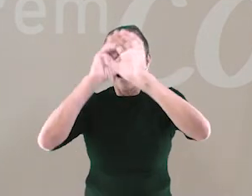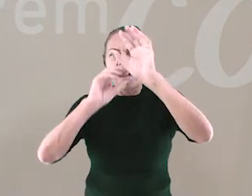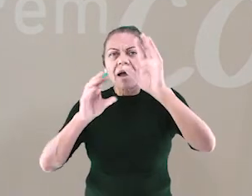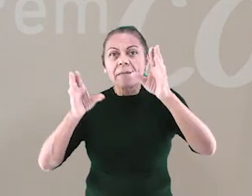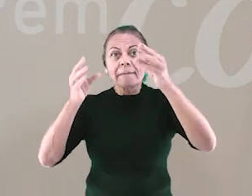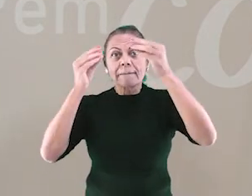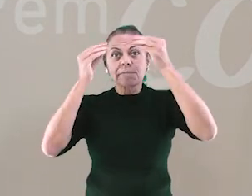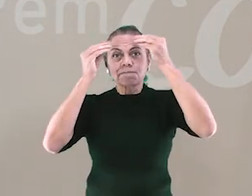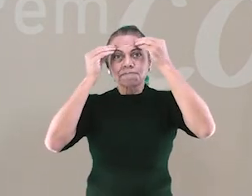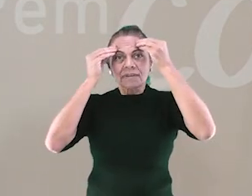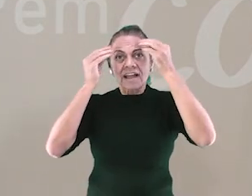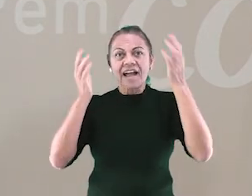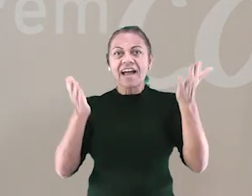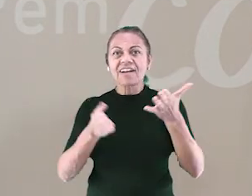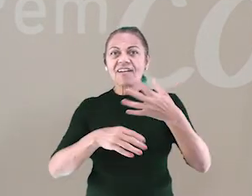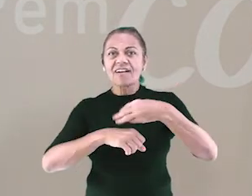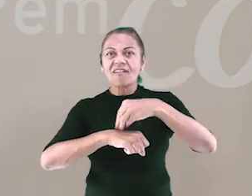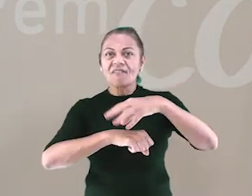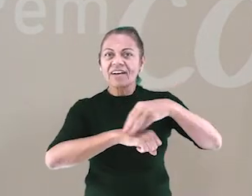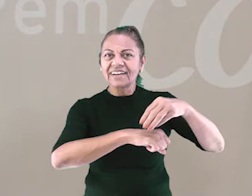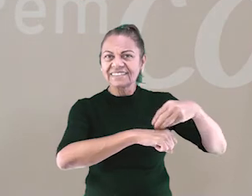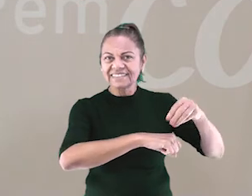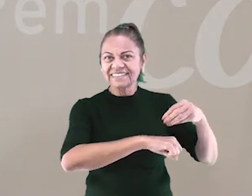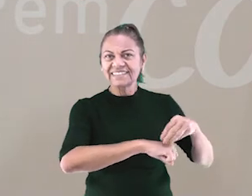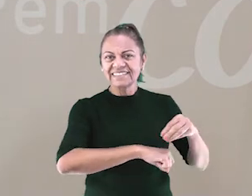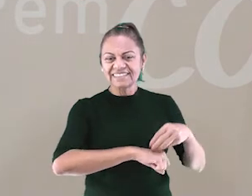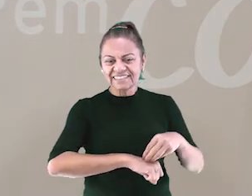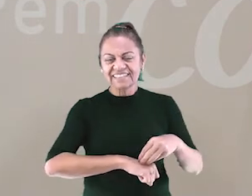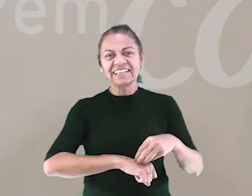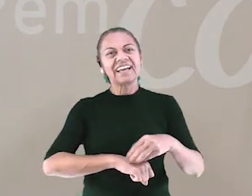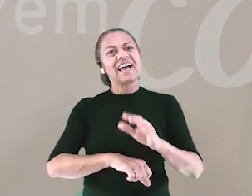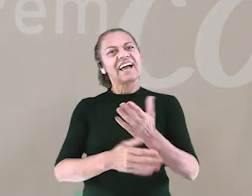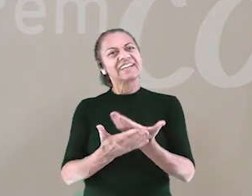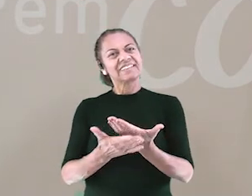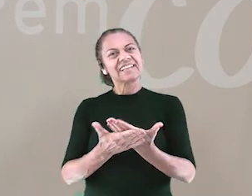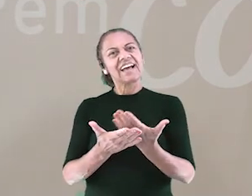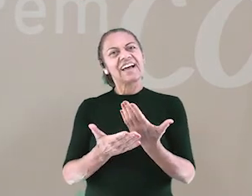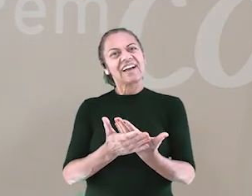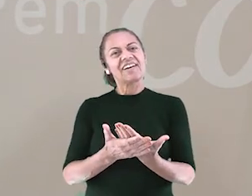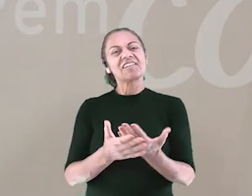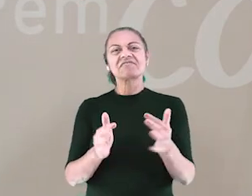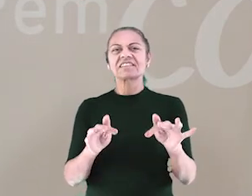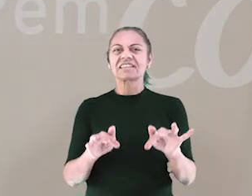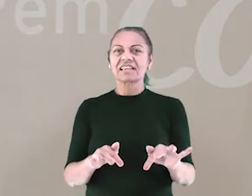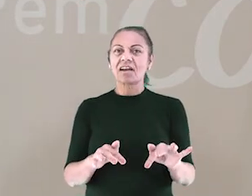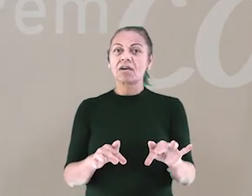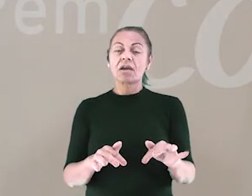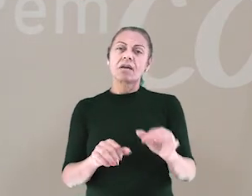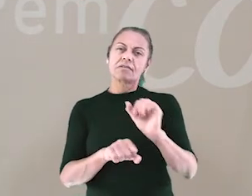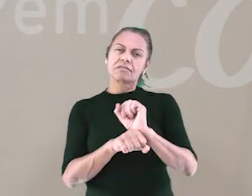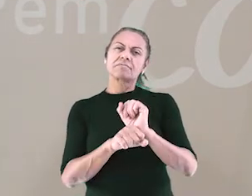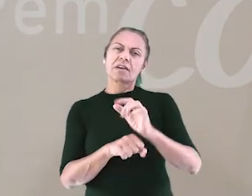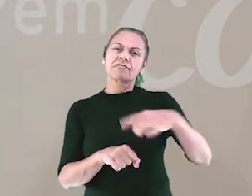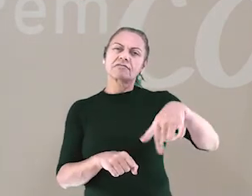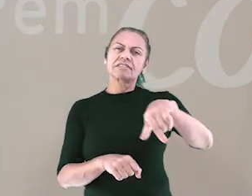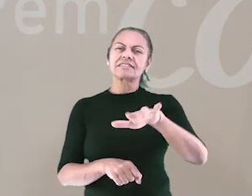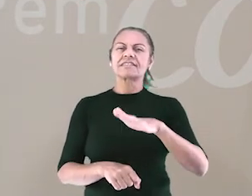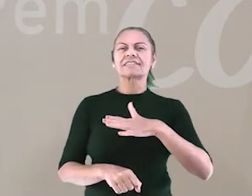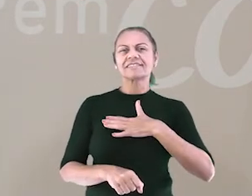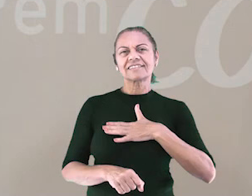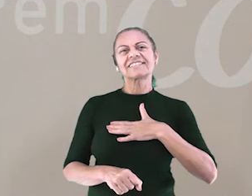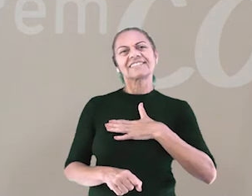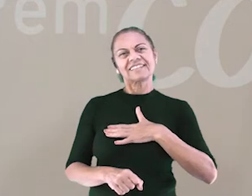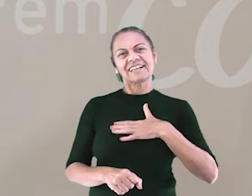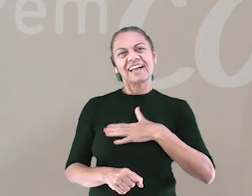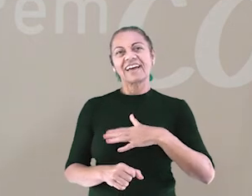Não deixe de compartilhar seus conhecimentos com seus amigos e familiares. A nossa aula finaliza aqui. Eu espero que você